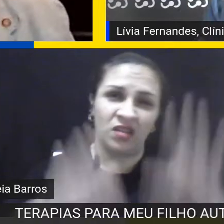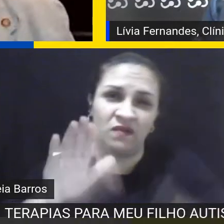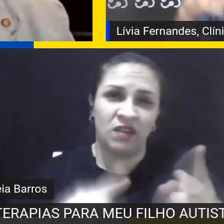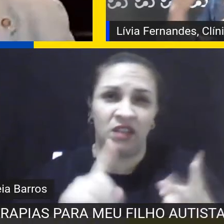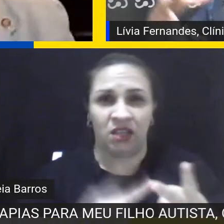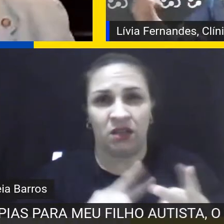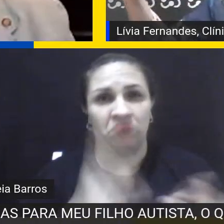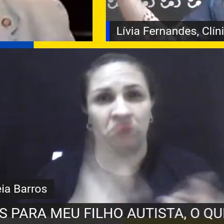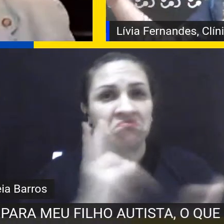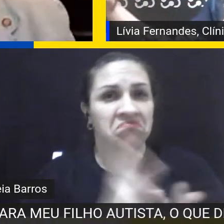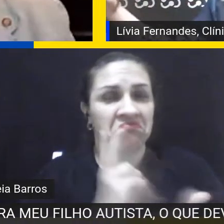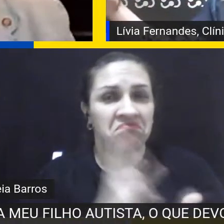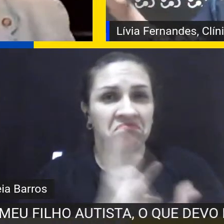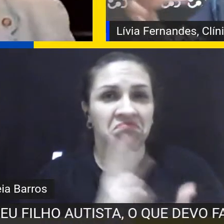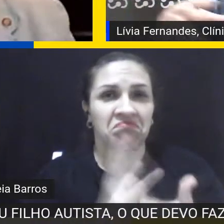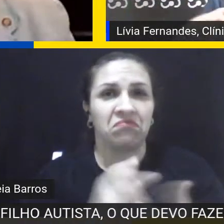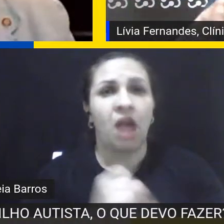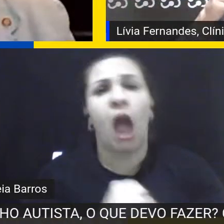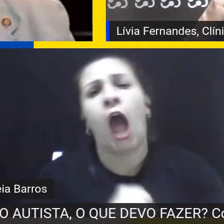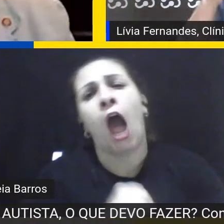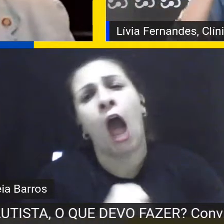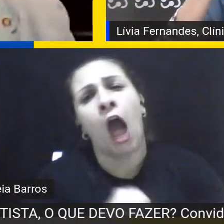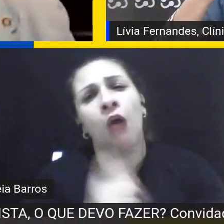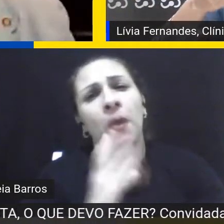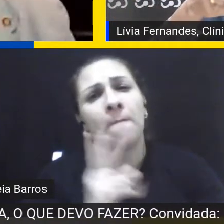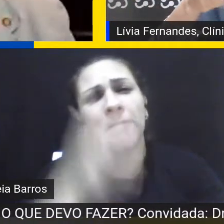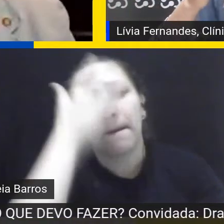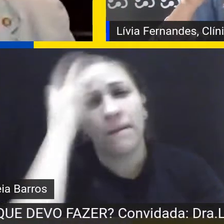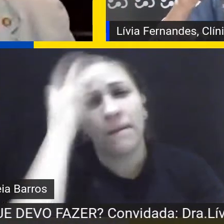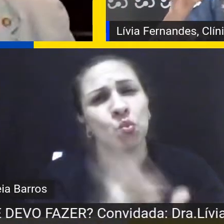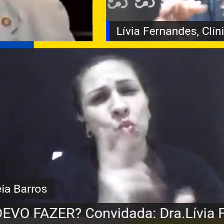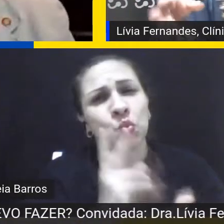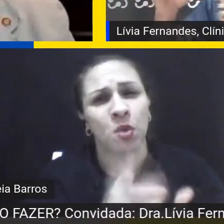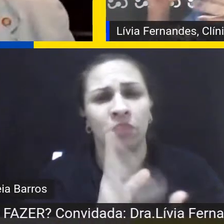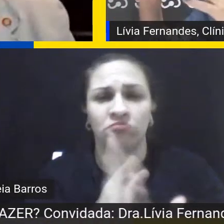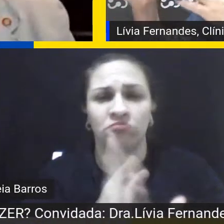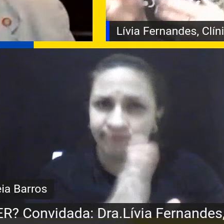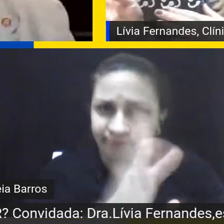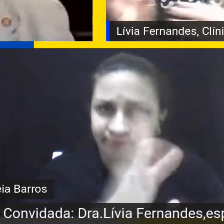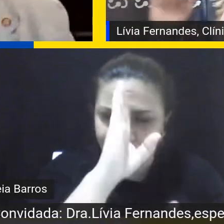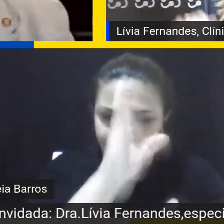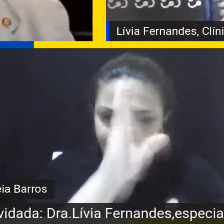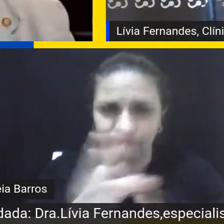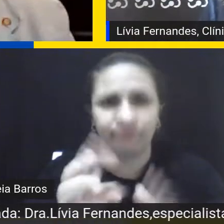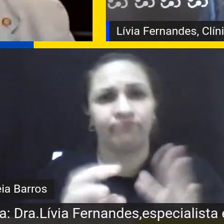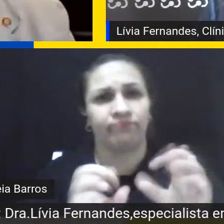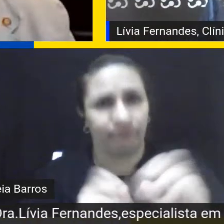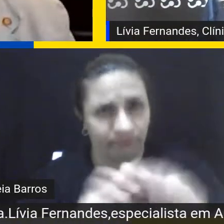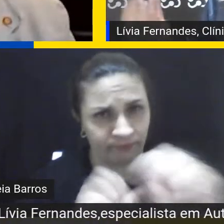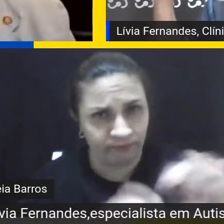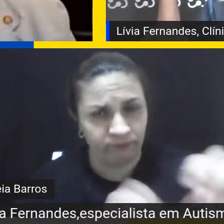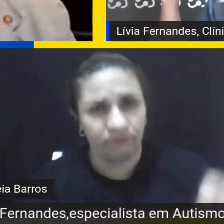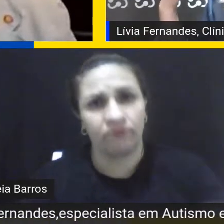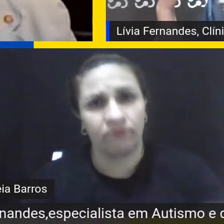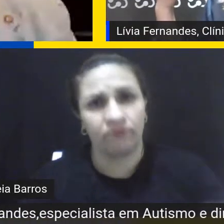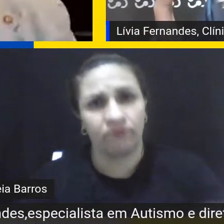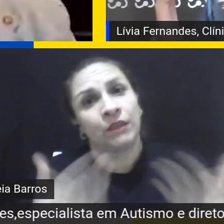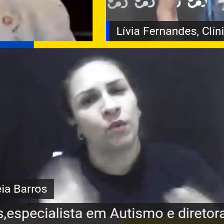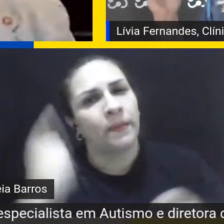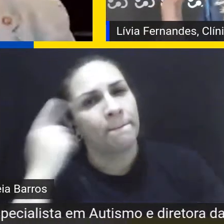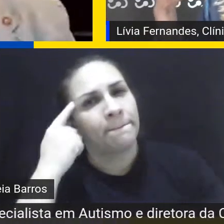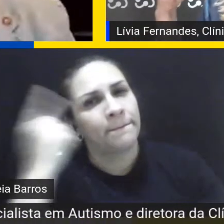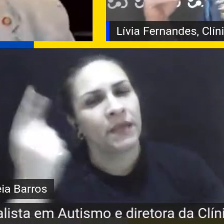mesmo terapeuta por anos e aquele mesmo terapeuta tem aquela mesma forma de ensinamento. Então a gente